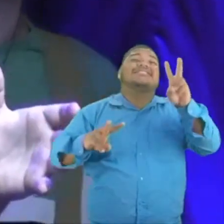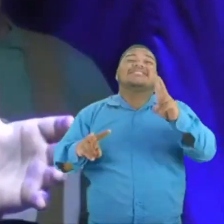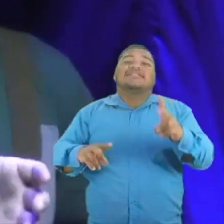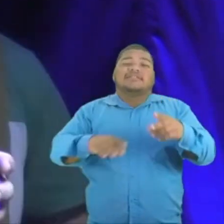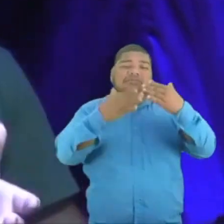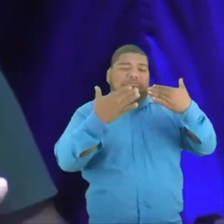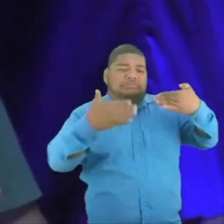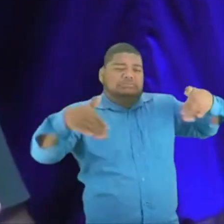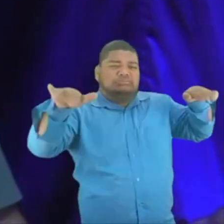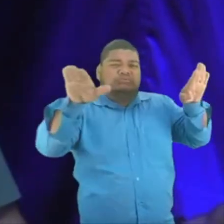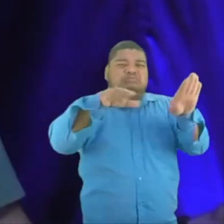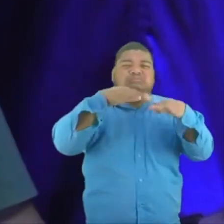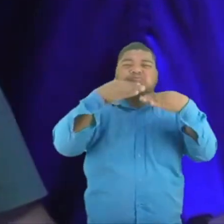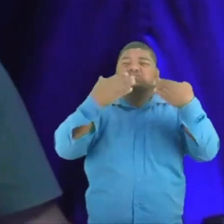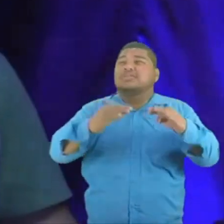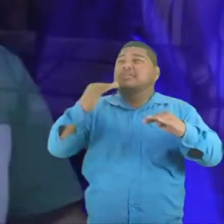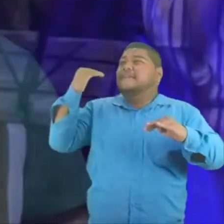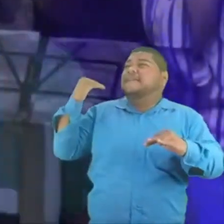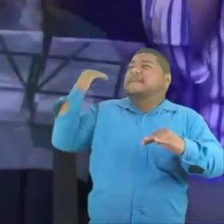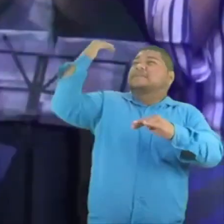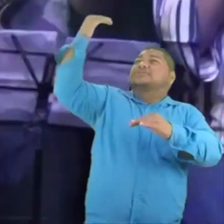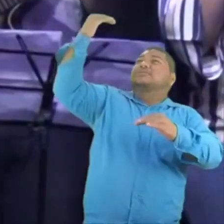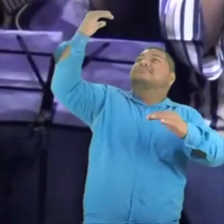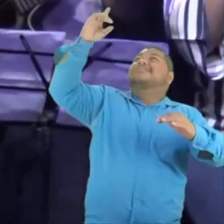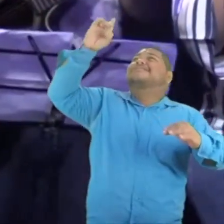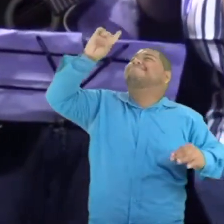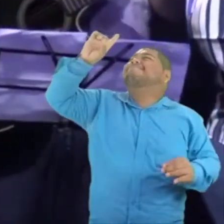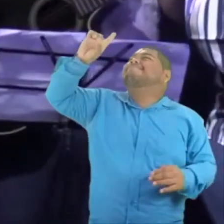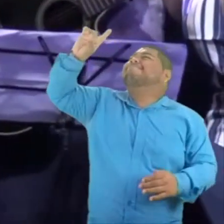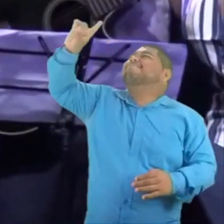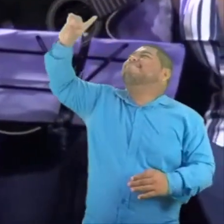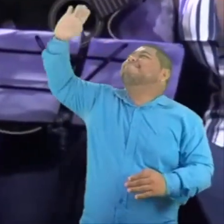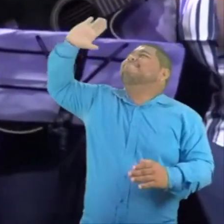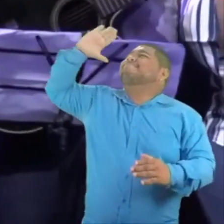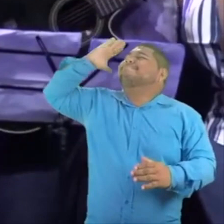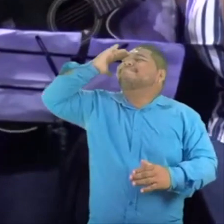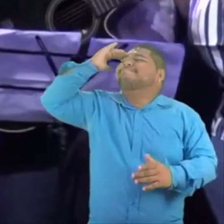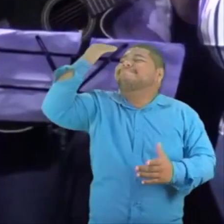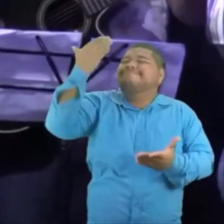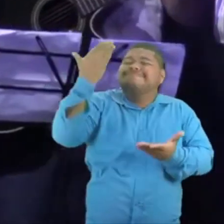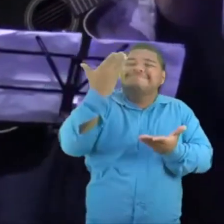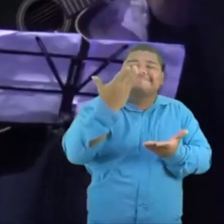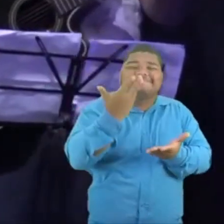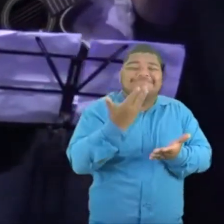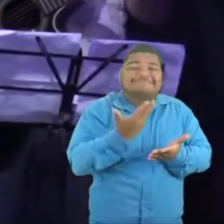olharem, se o mar crescer, somente em ti